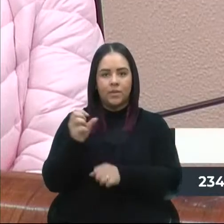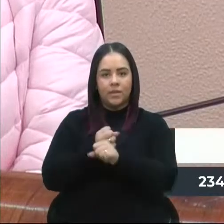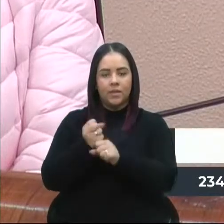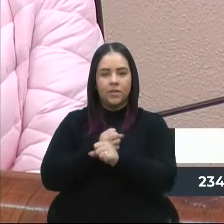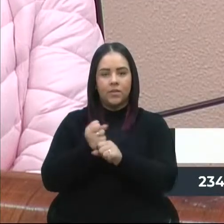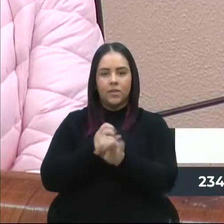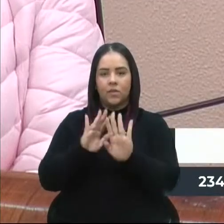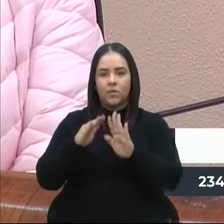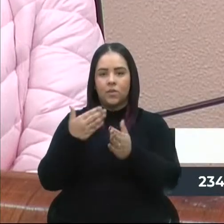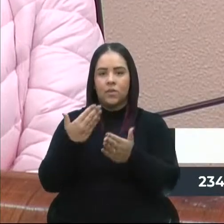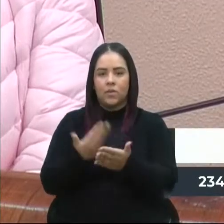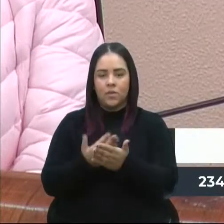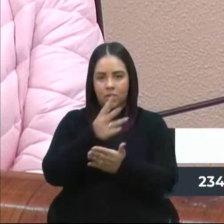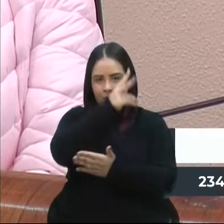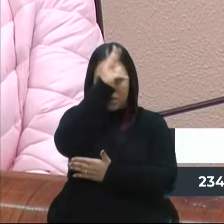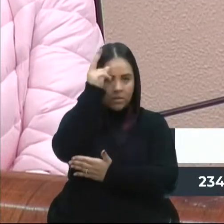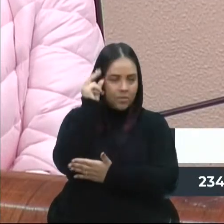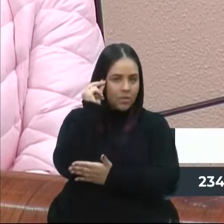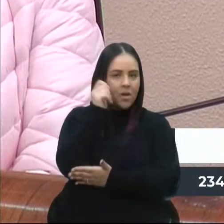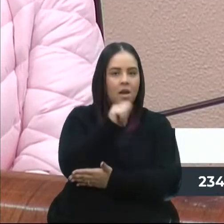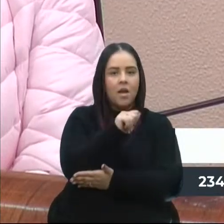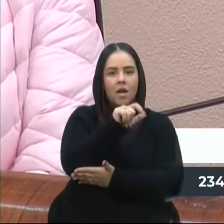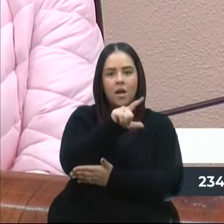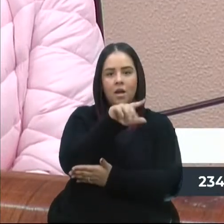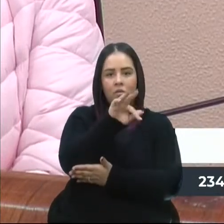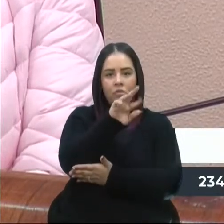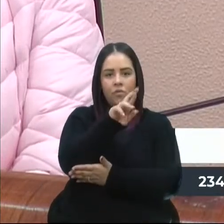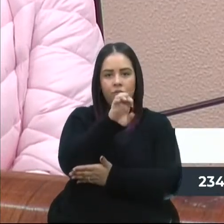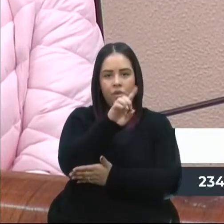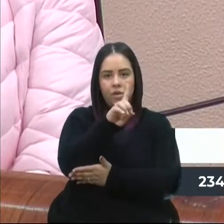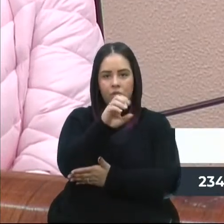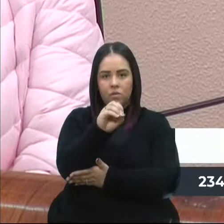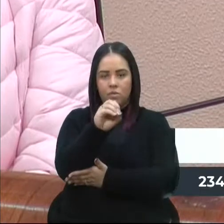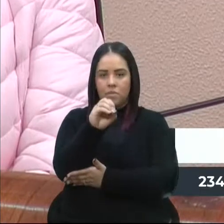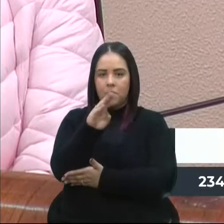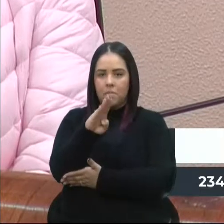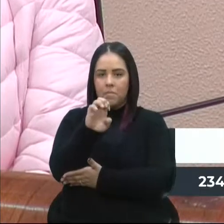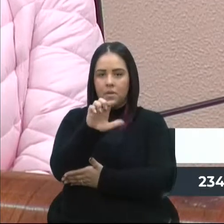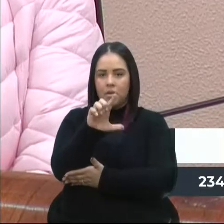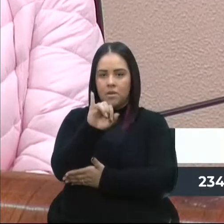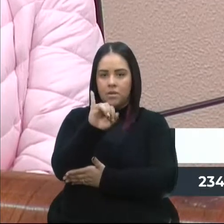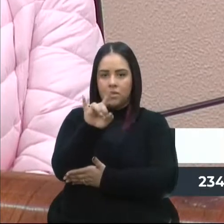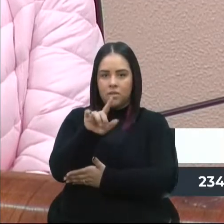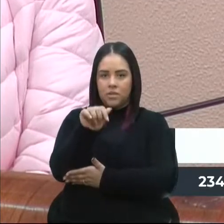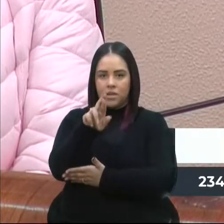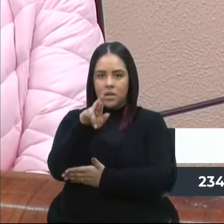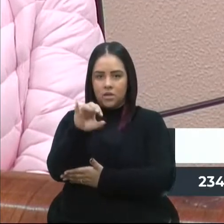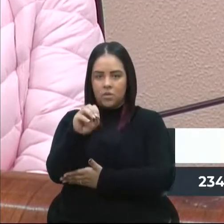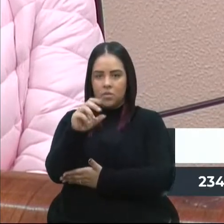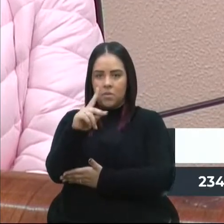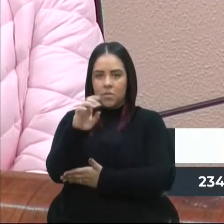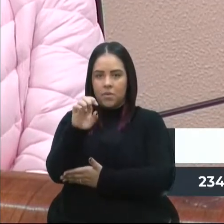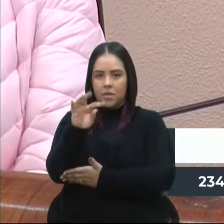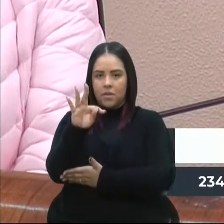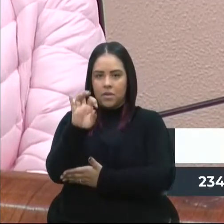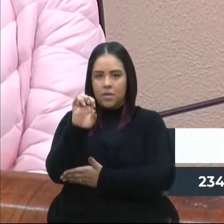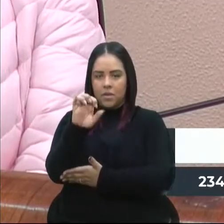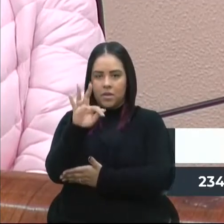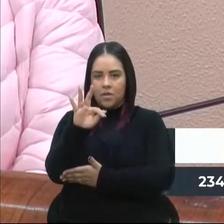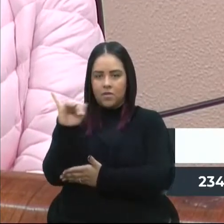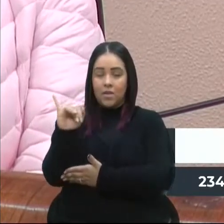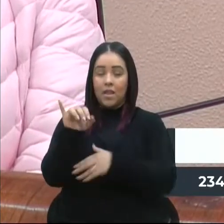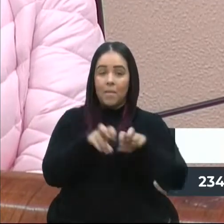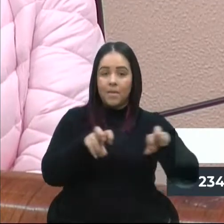anos da Escola Municipal de Ensino Fundamental Alfredo Belisário ptf compõe a mesa principal essa Presidenta da câmara vereadora